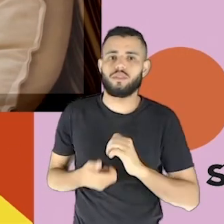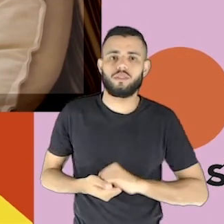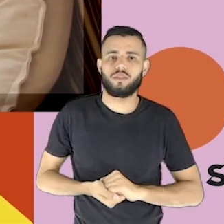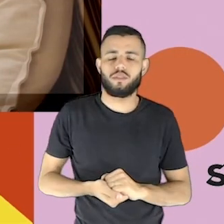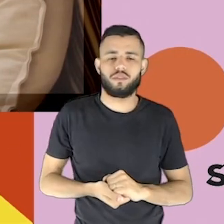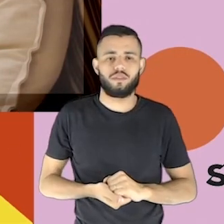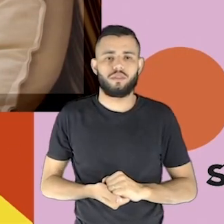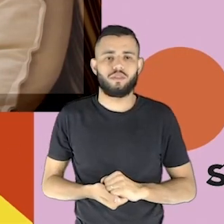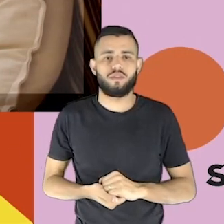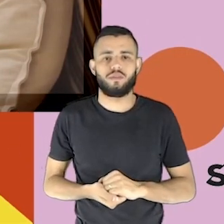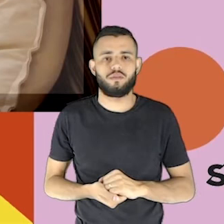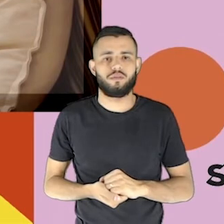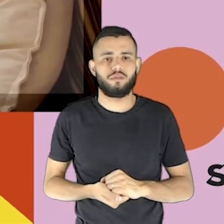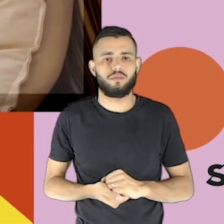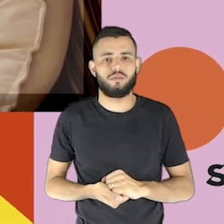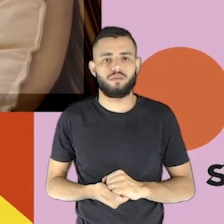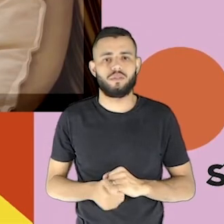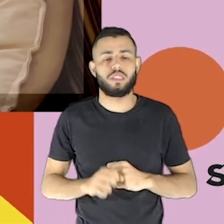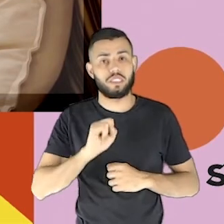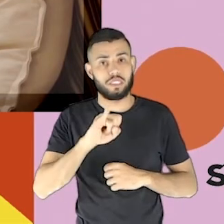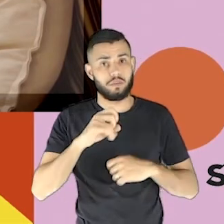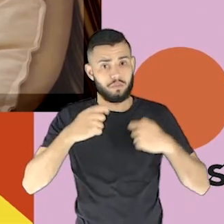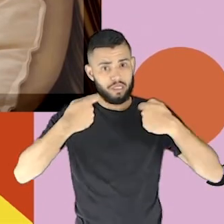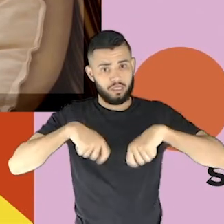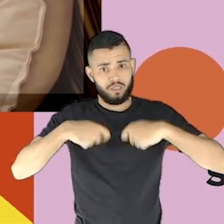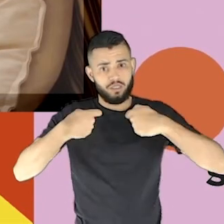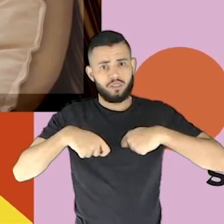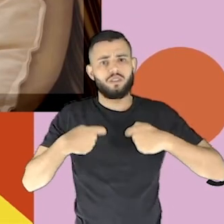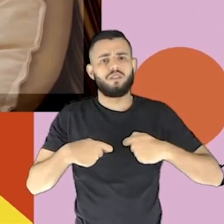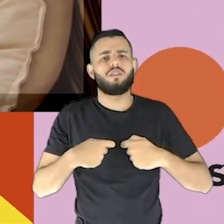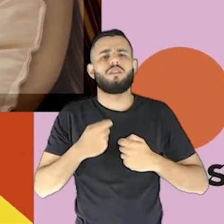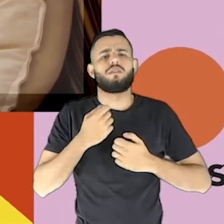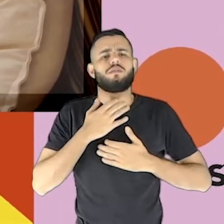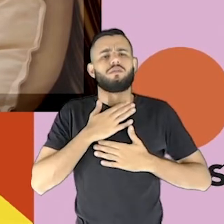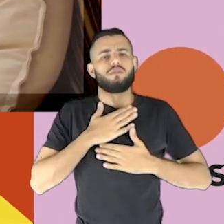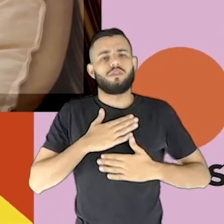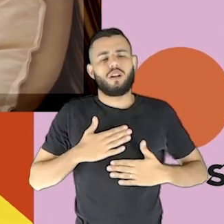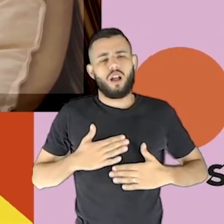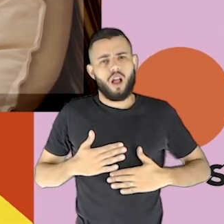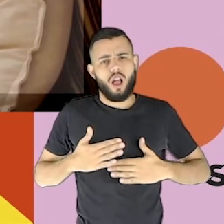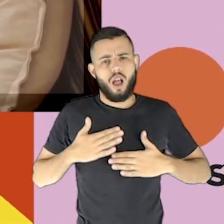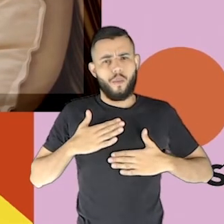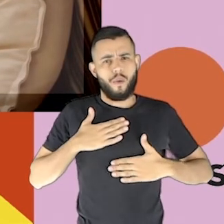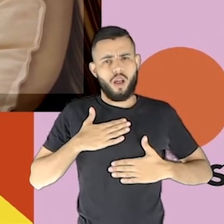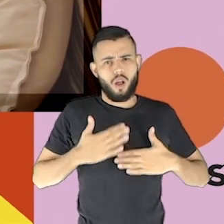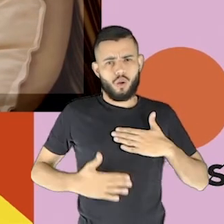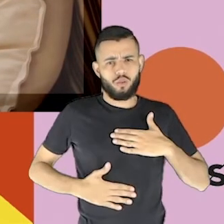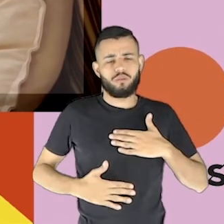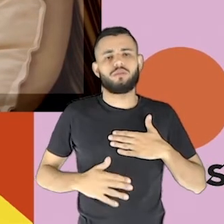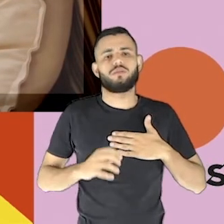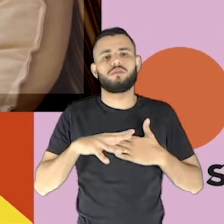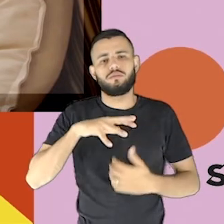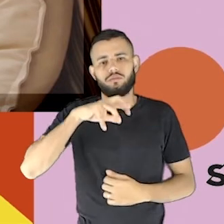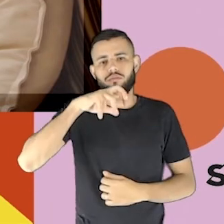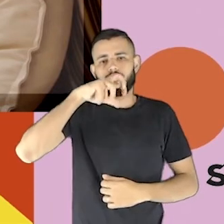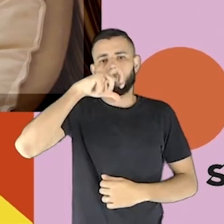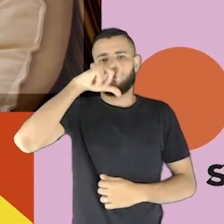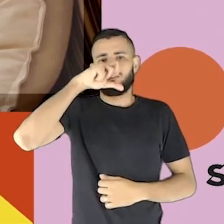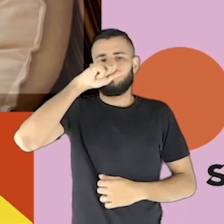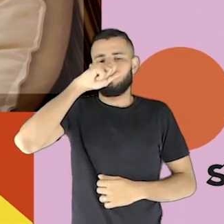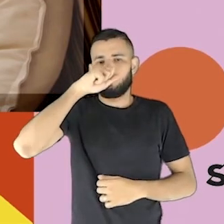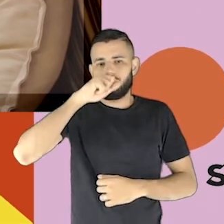Torce. Se for preciso, acomoda a barriga com a mão. Se precisar, puxa ela mais para cima para apoiar na coxa